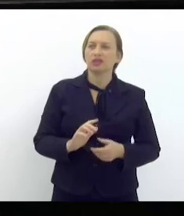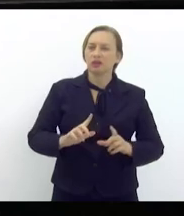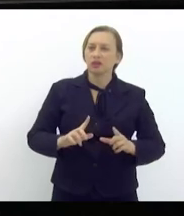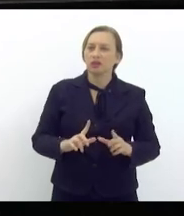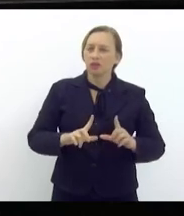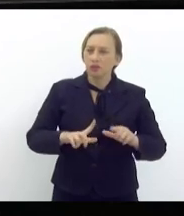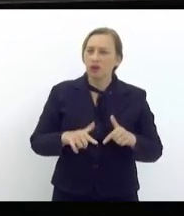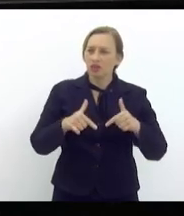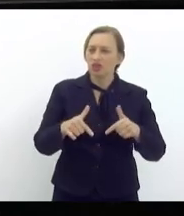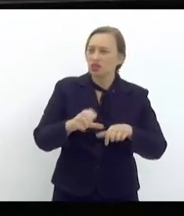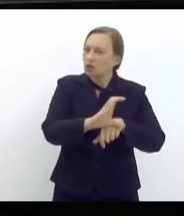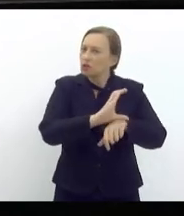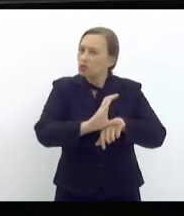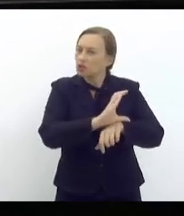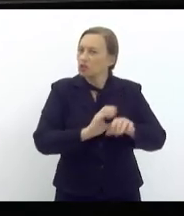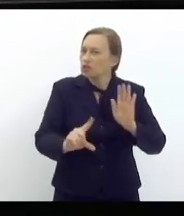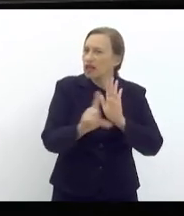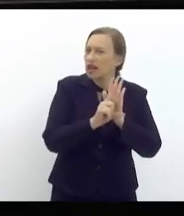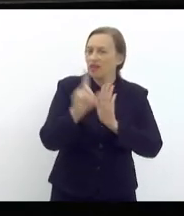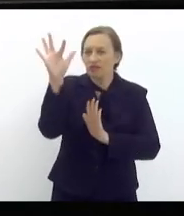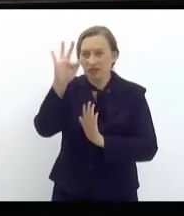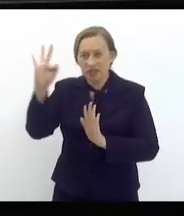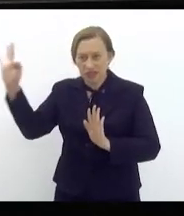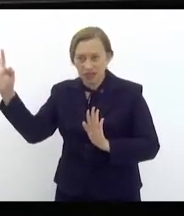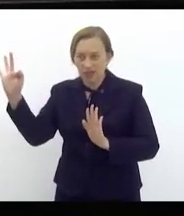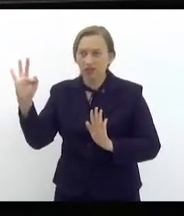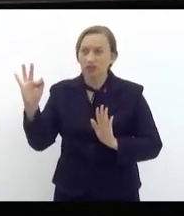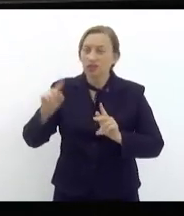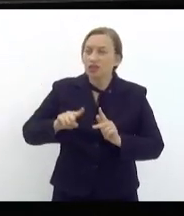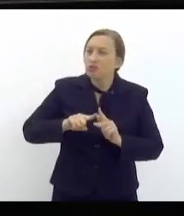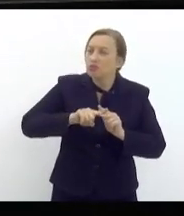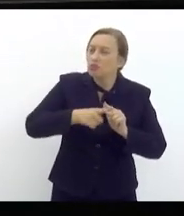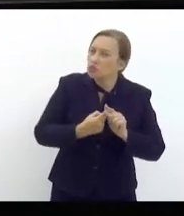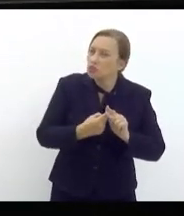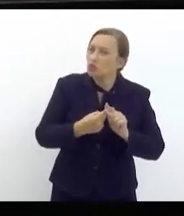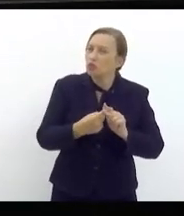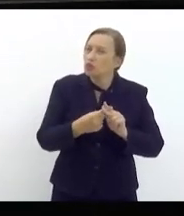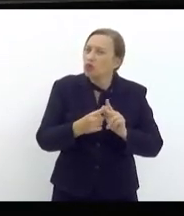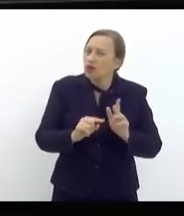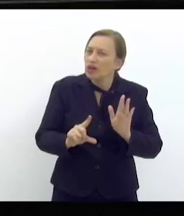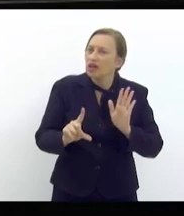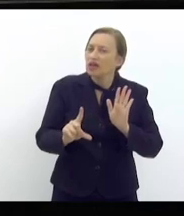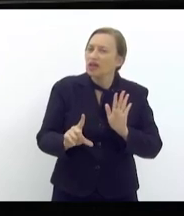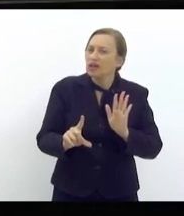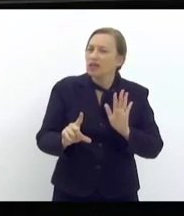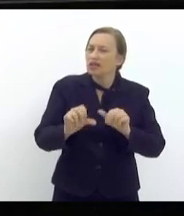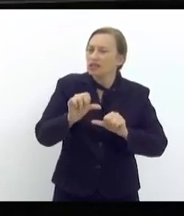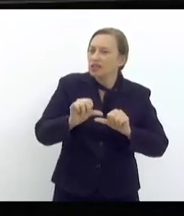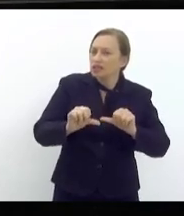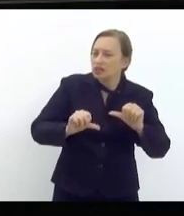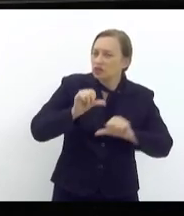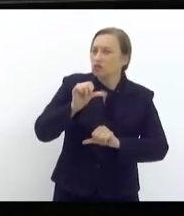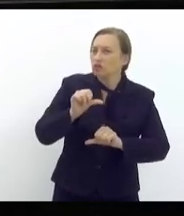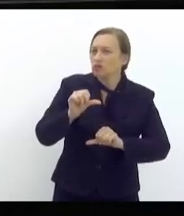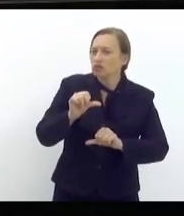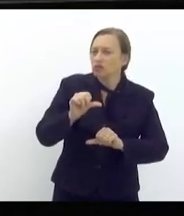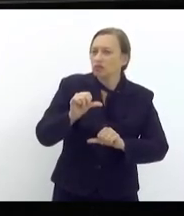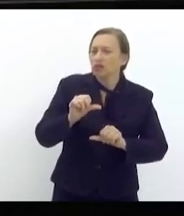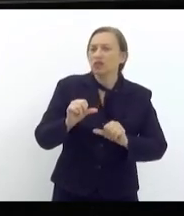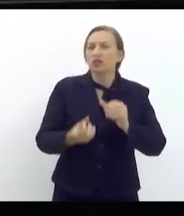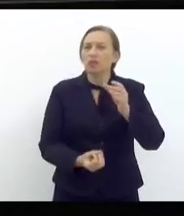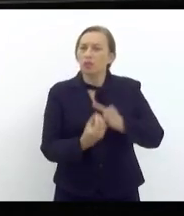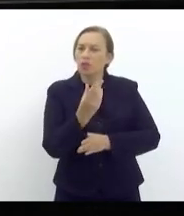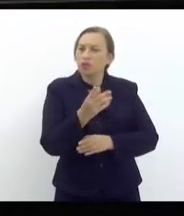constitucionalidade da lei federal que alterou essa divisão de receitas decorrente da produção do